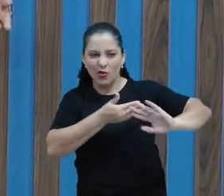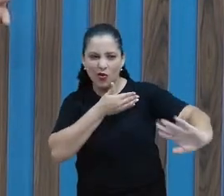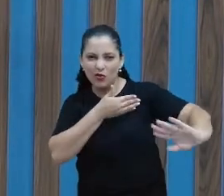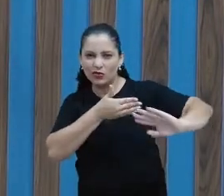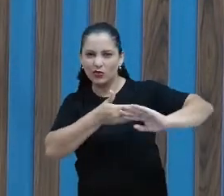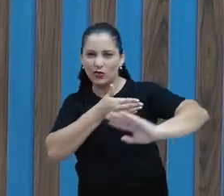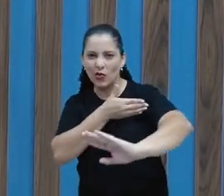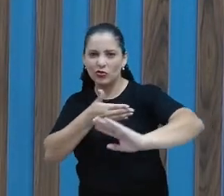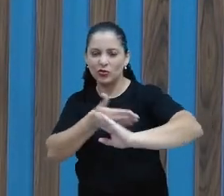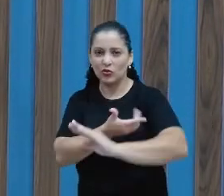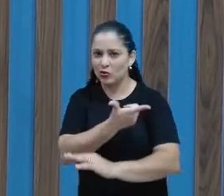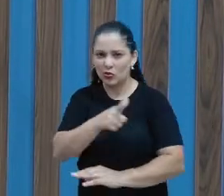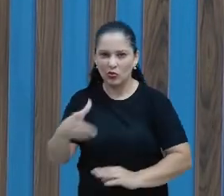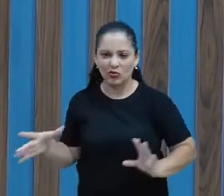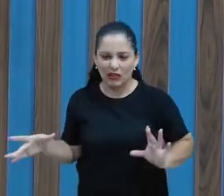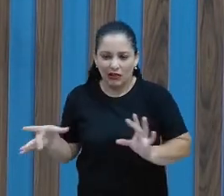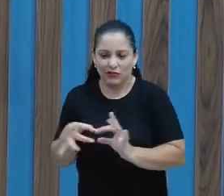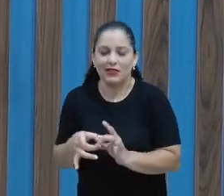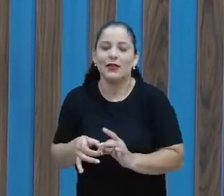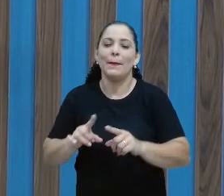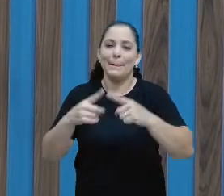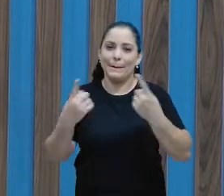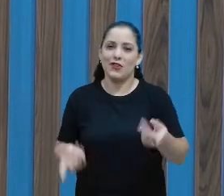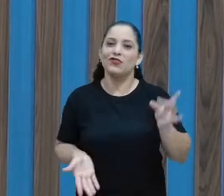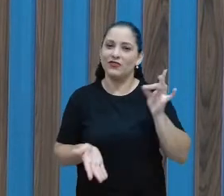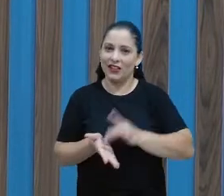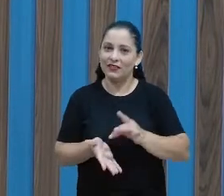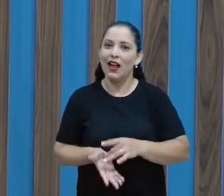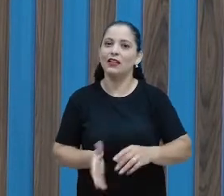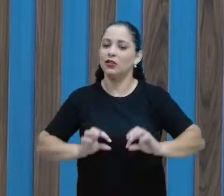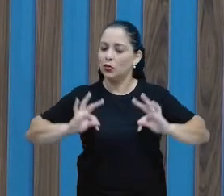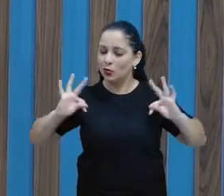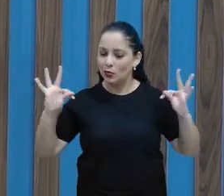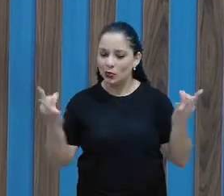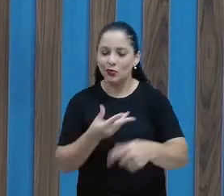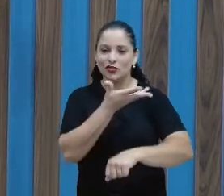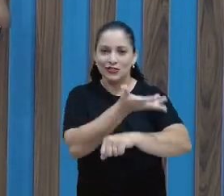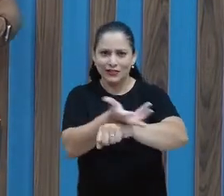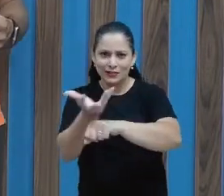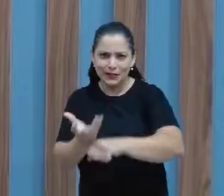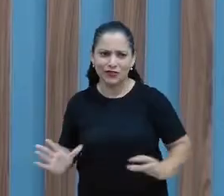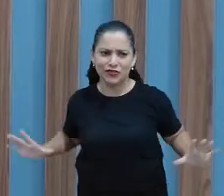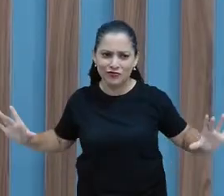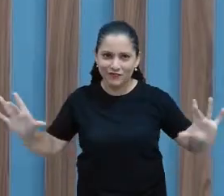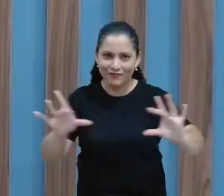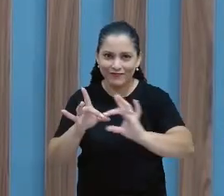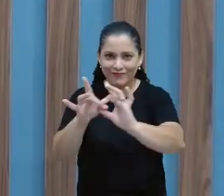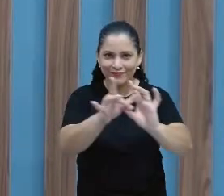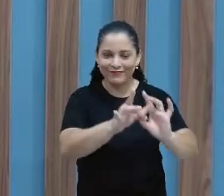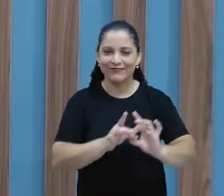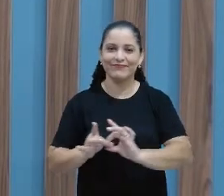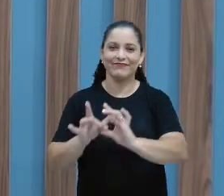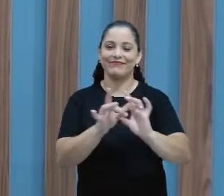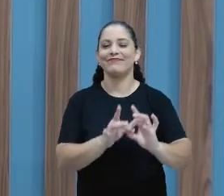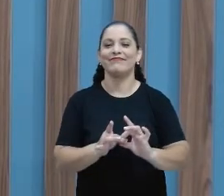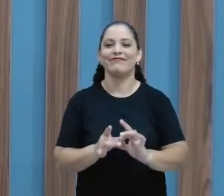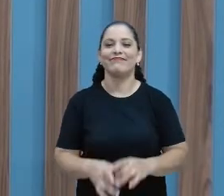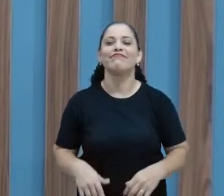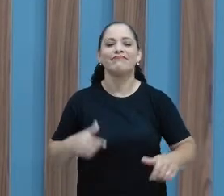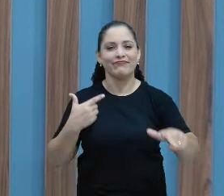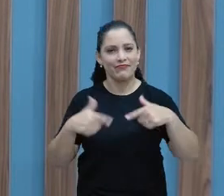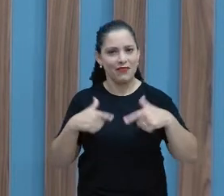conexão nenhuma, mas todas elas estão muito ligadas. Sabe quando eu adoro trabalhar com um colega de